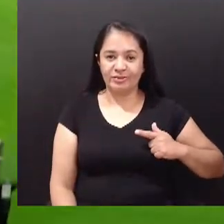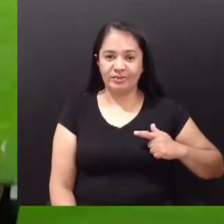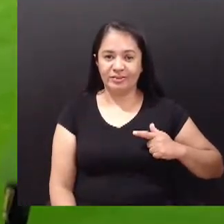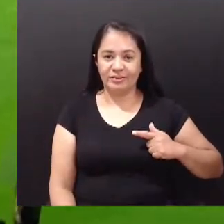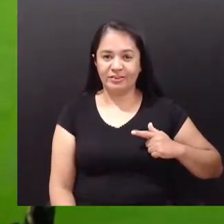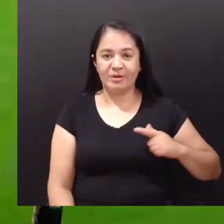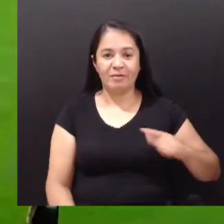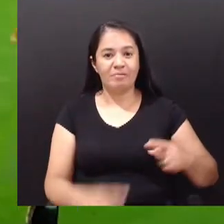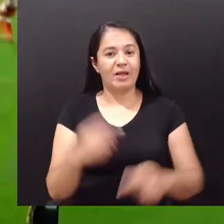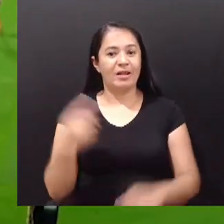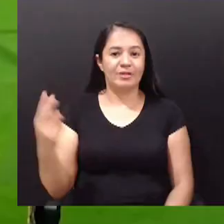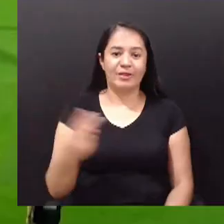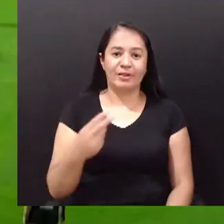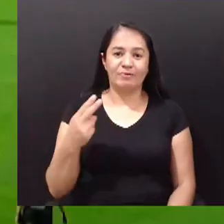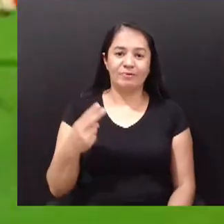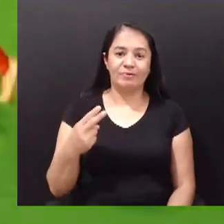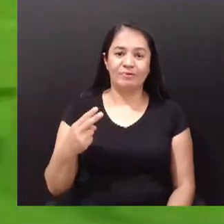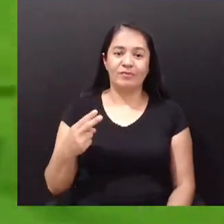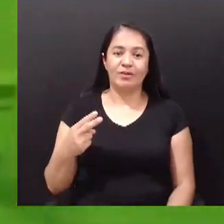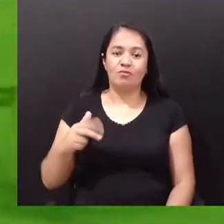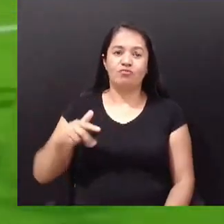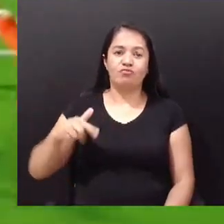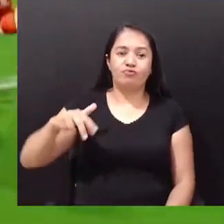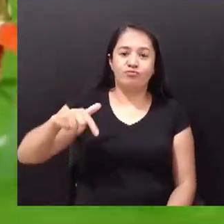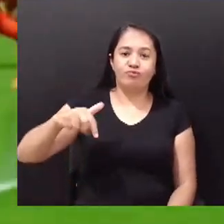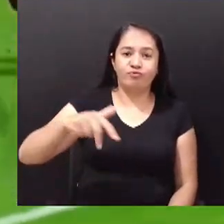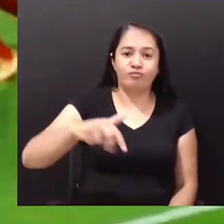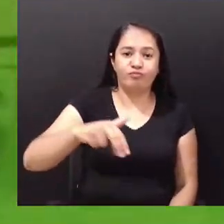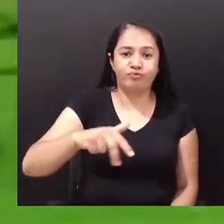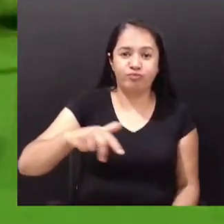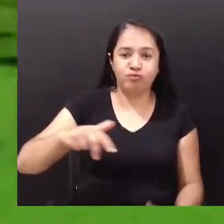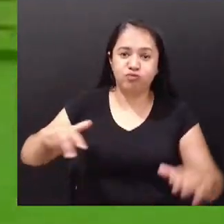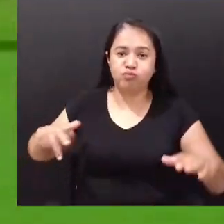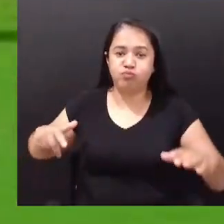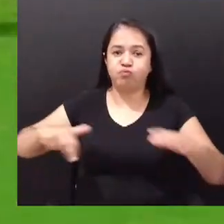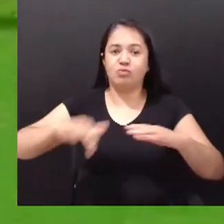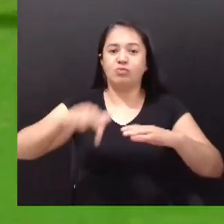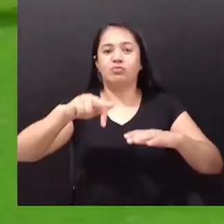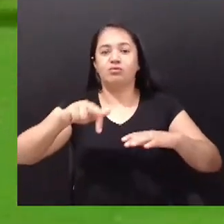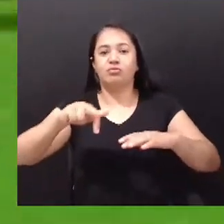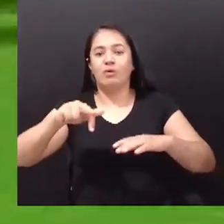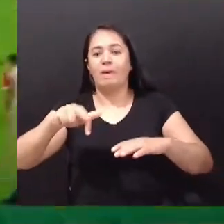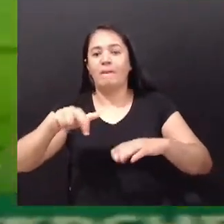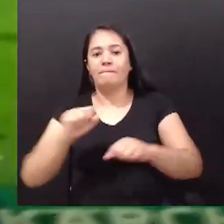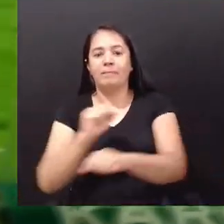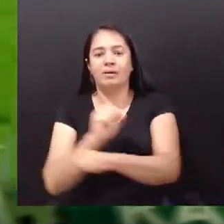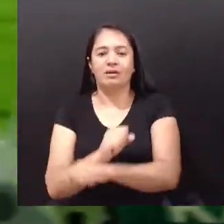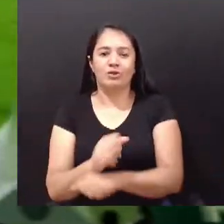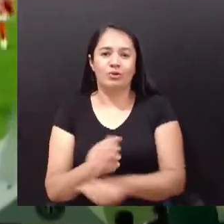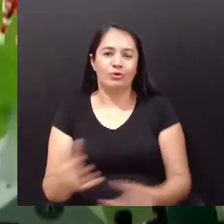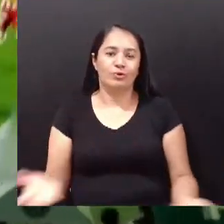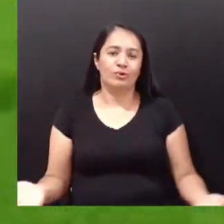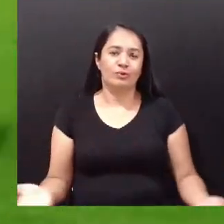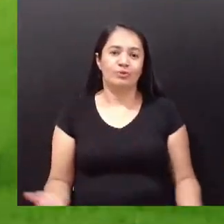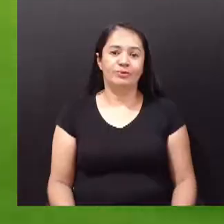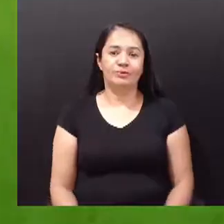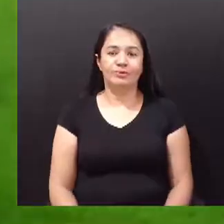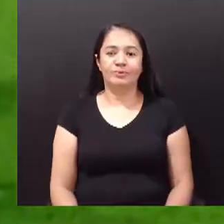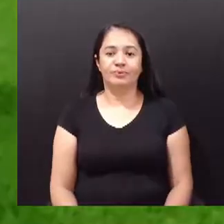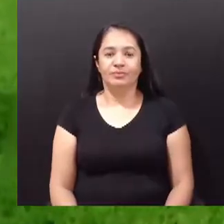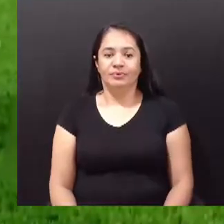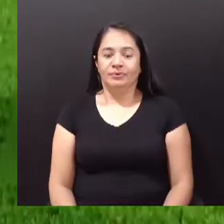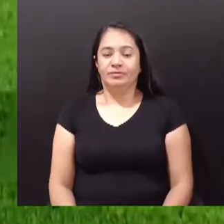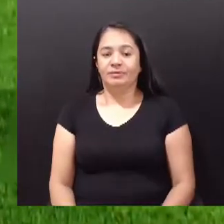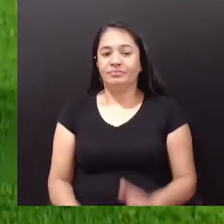marcação, caminhou todo o campo de ataque e cara a cara parou em Muriel. Até que aos